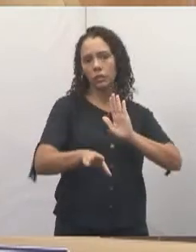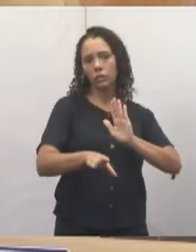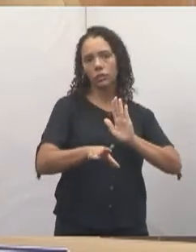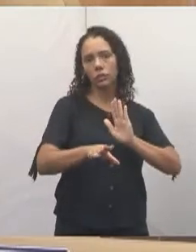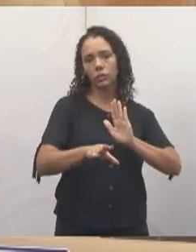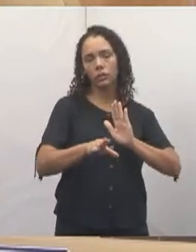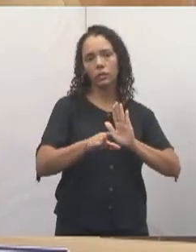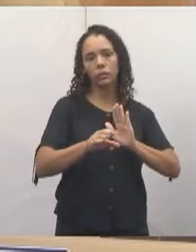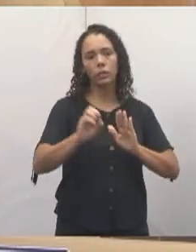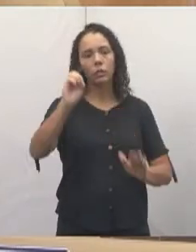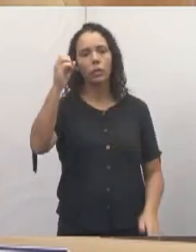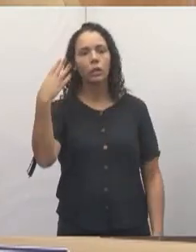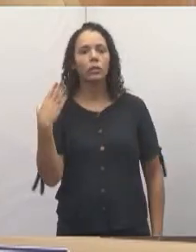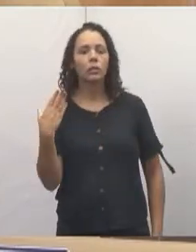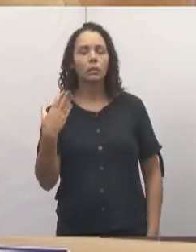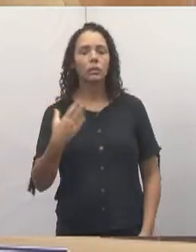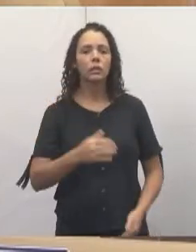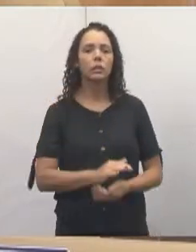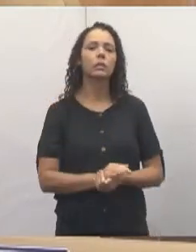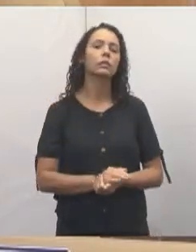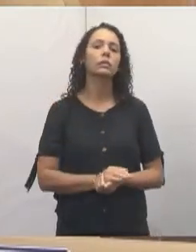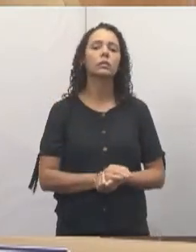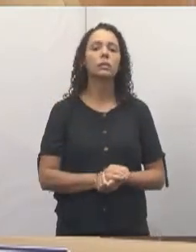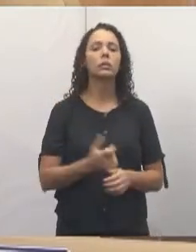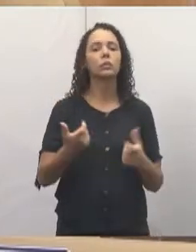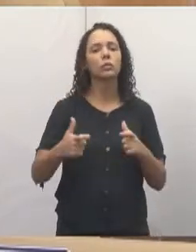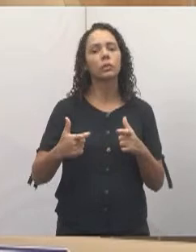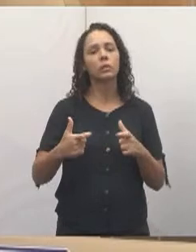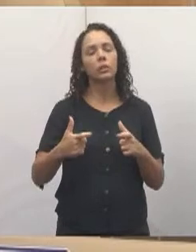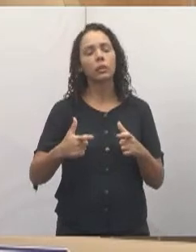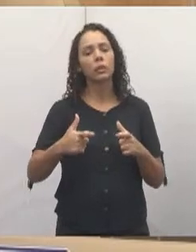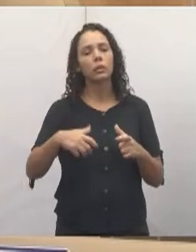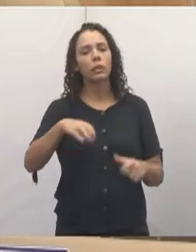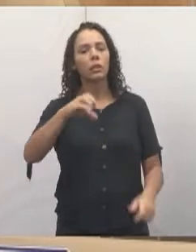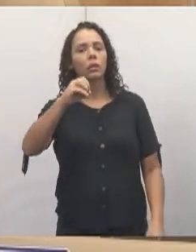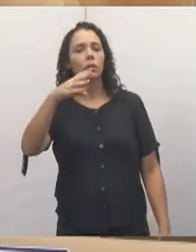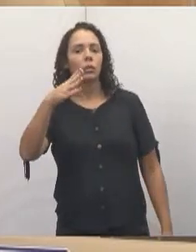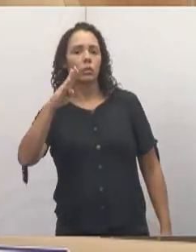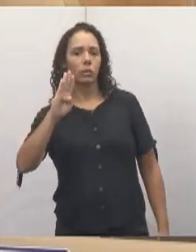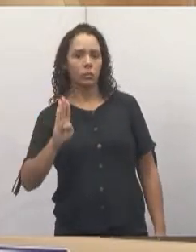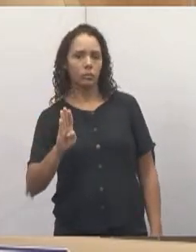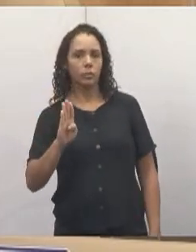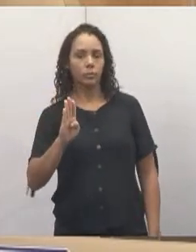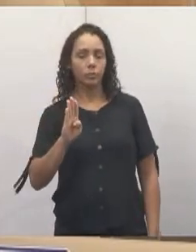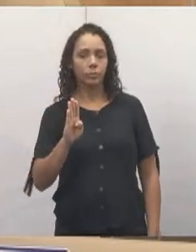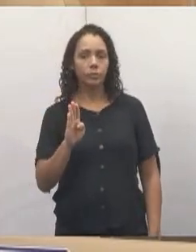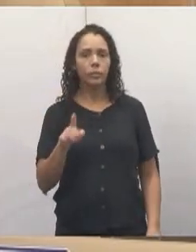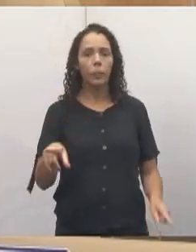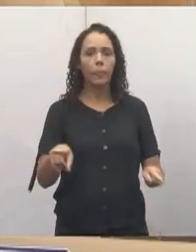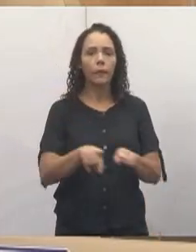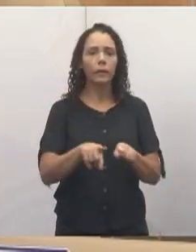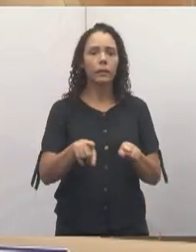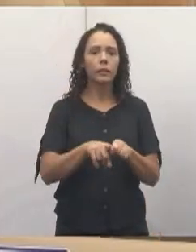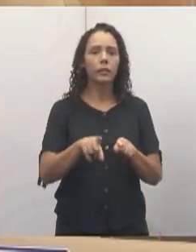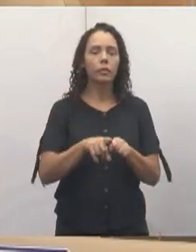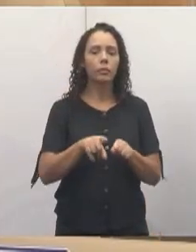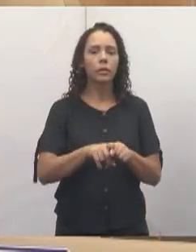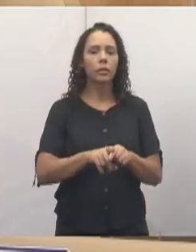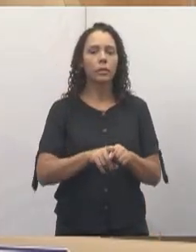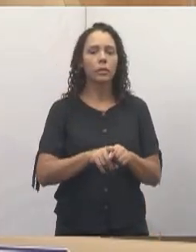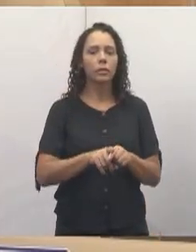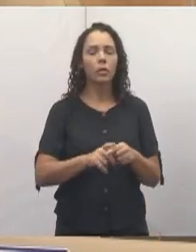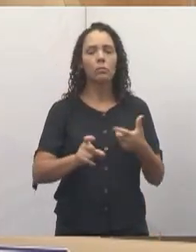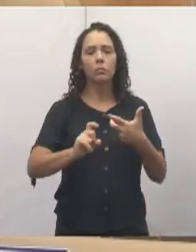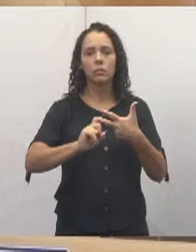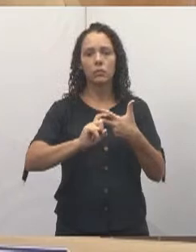prêmio são feitas pela Ordem dos Advogados do Brasil, 46ª Subseção de Jacareí, e também pelo Poder